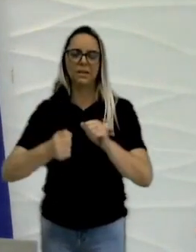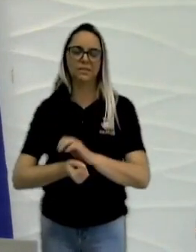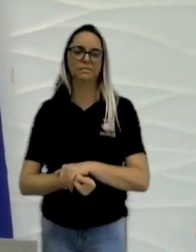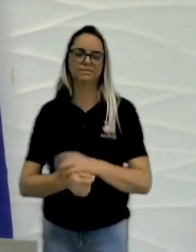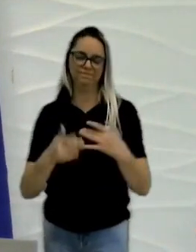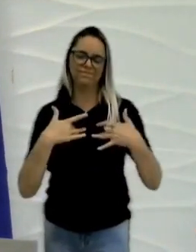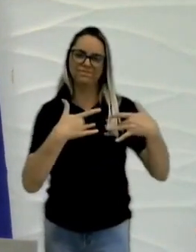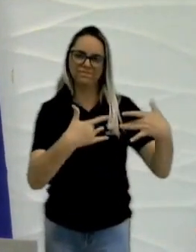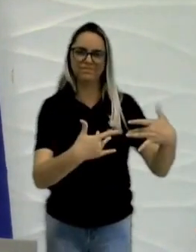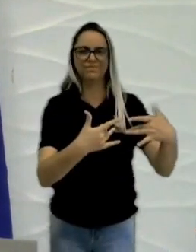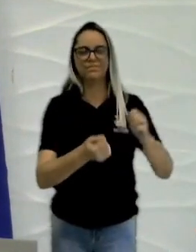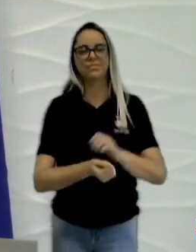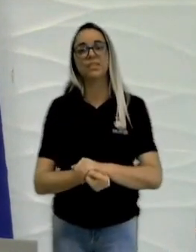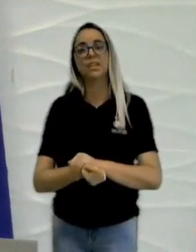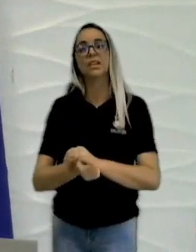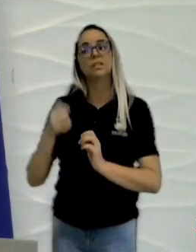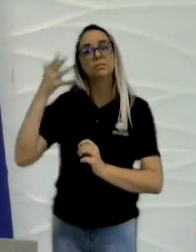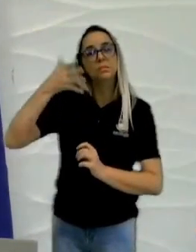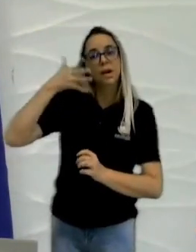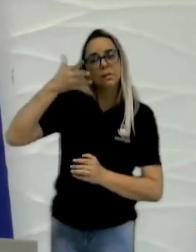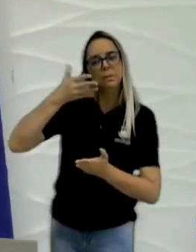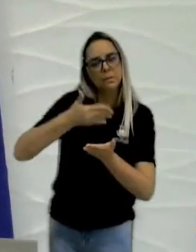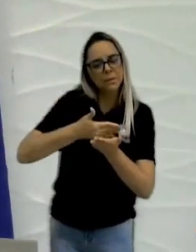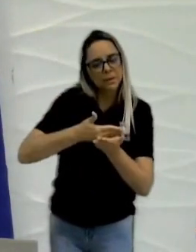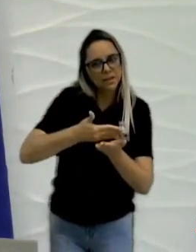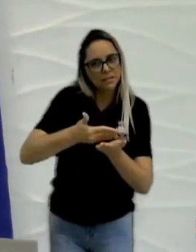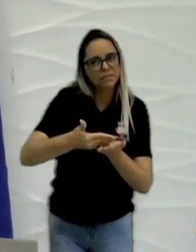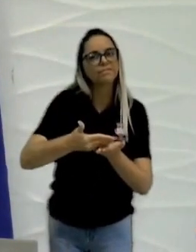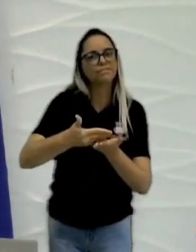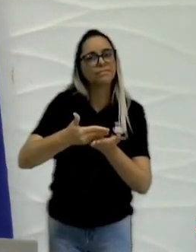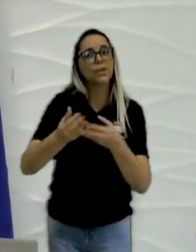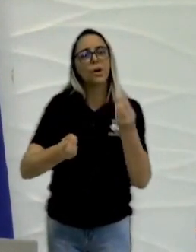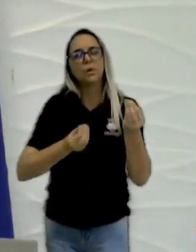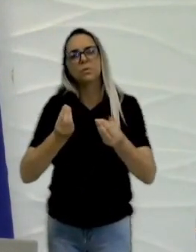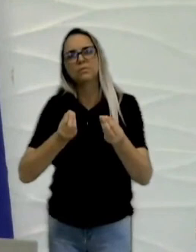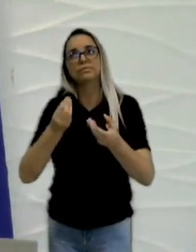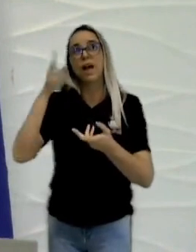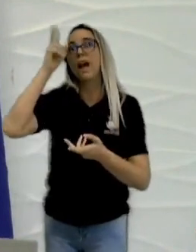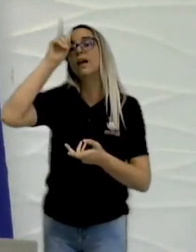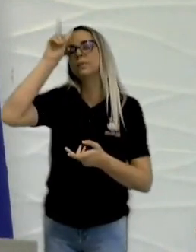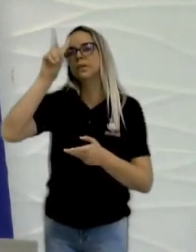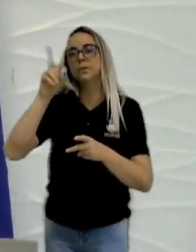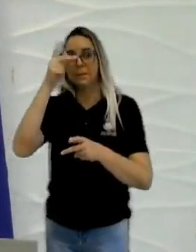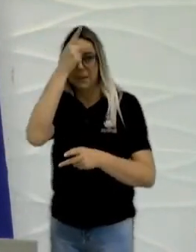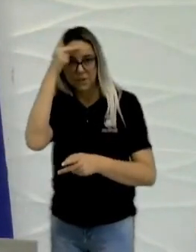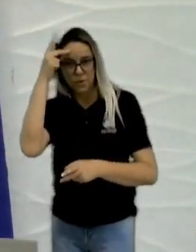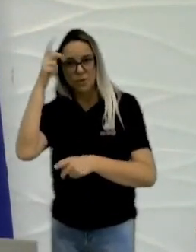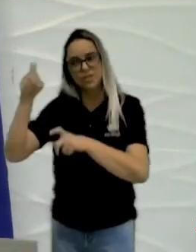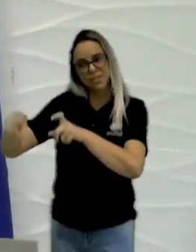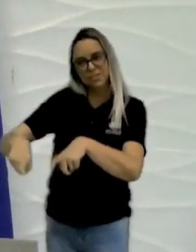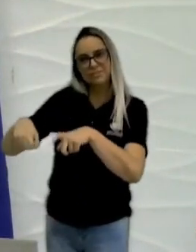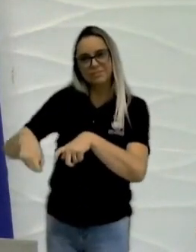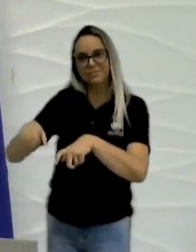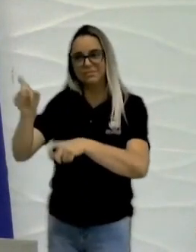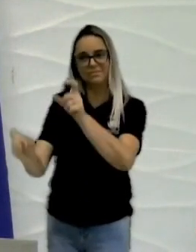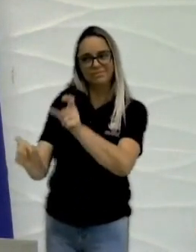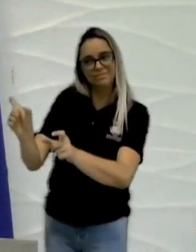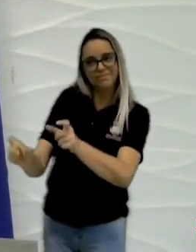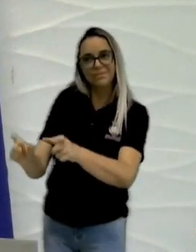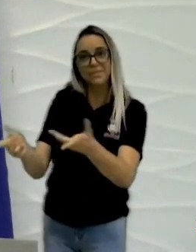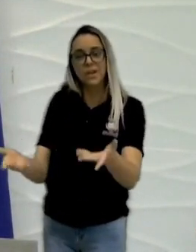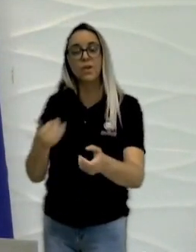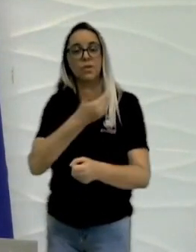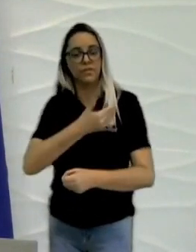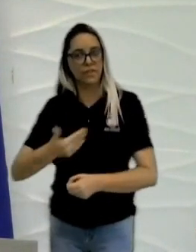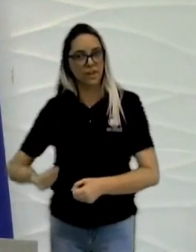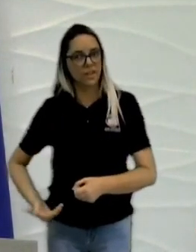hoje iniciar minha fala só lembrando aqui a nossos agricultores que o governo do estado,